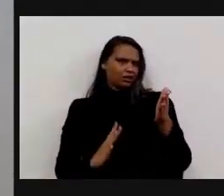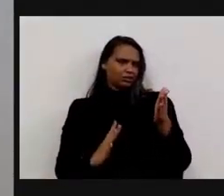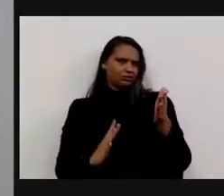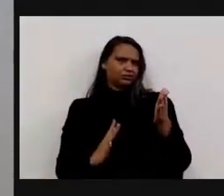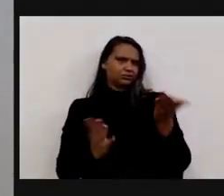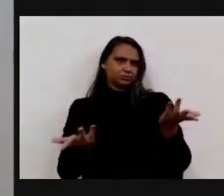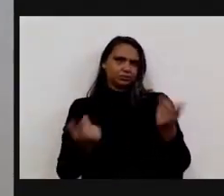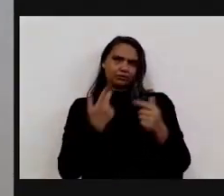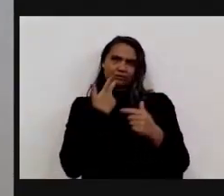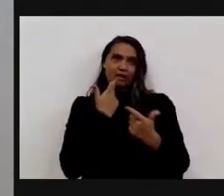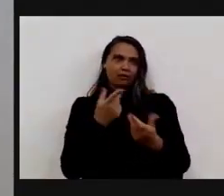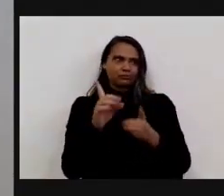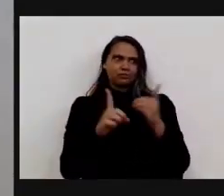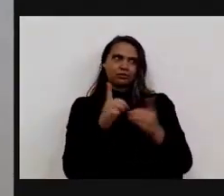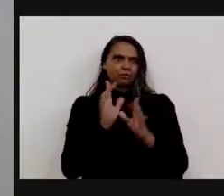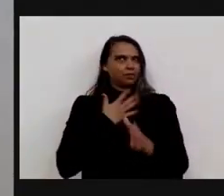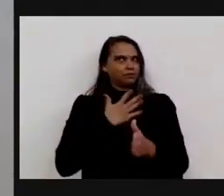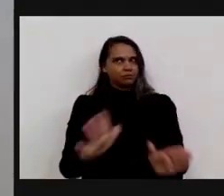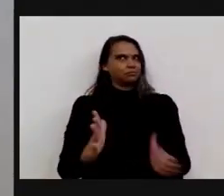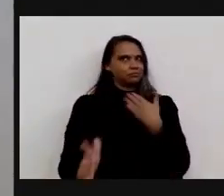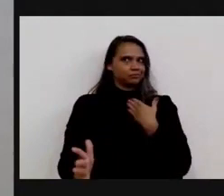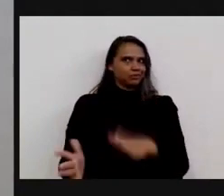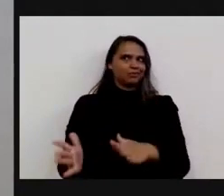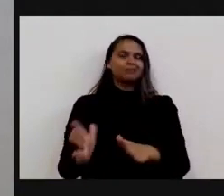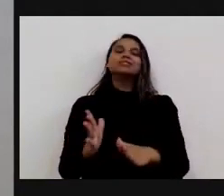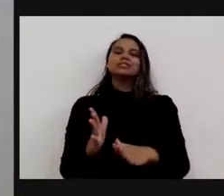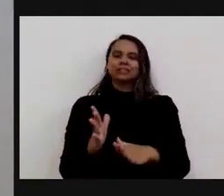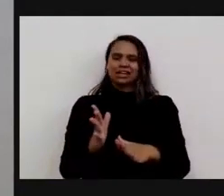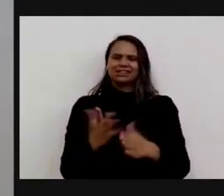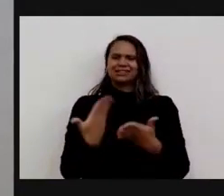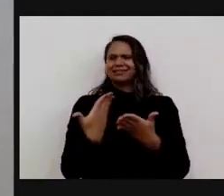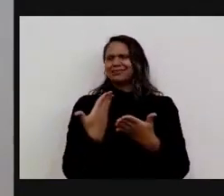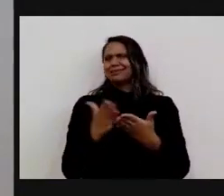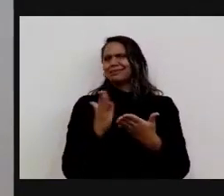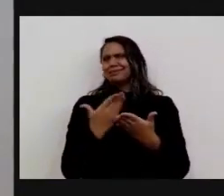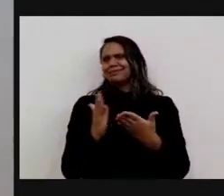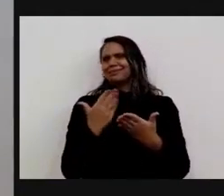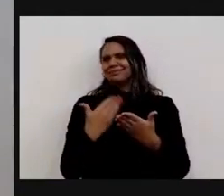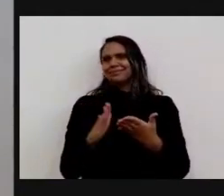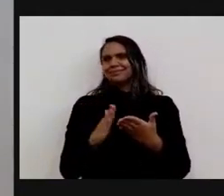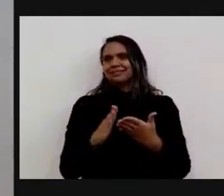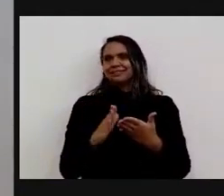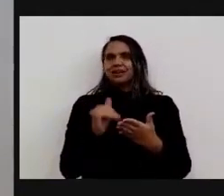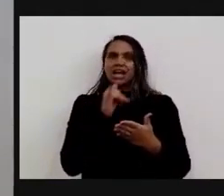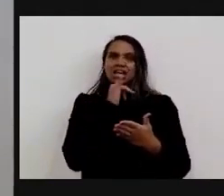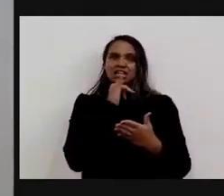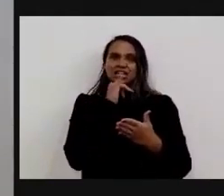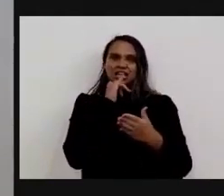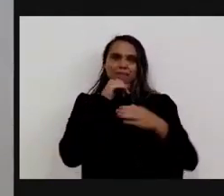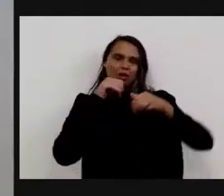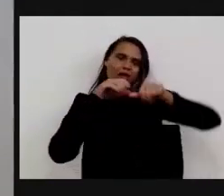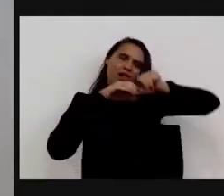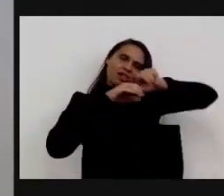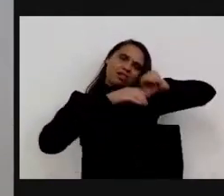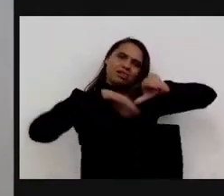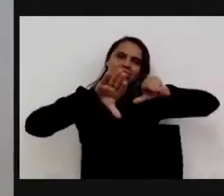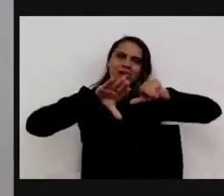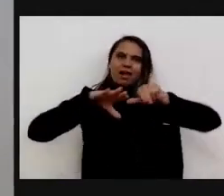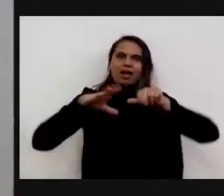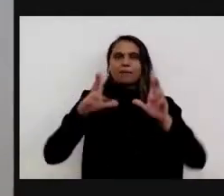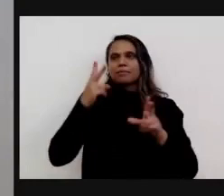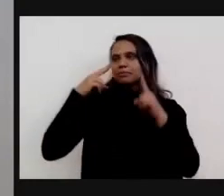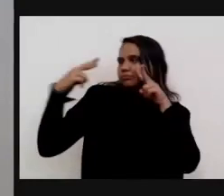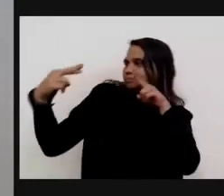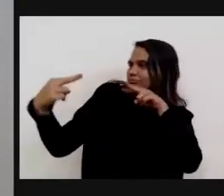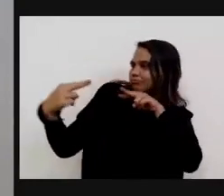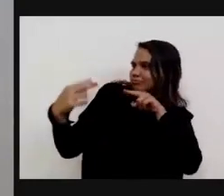trauma de dinâmica né ninguém gosta de fazer dinâmica né e não tem nada a ver com tirar o sapato né andar pela sala olhar no olho